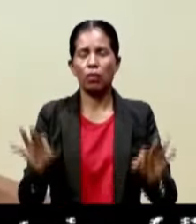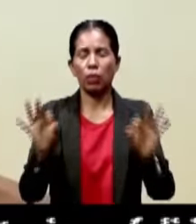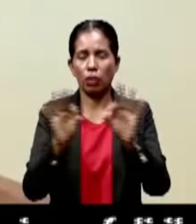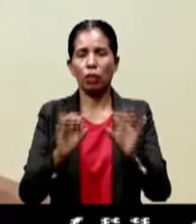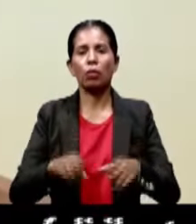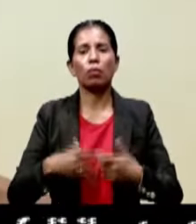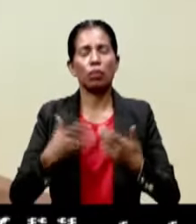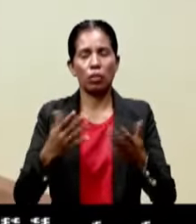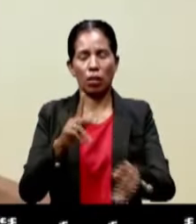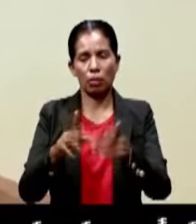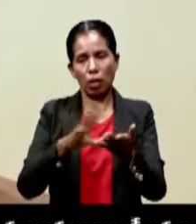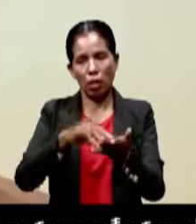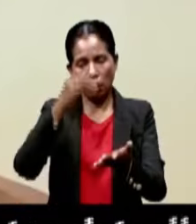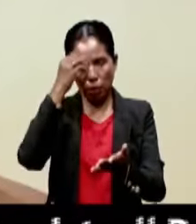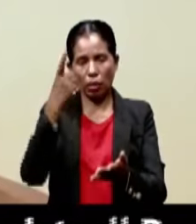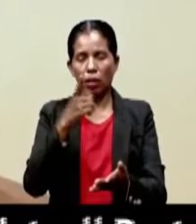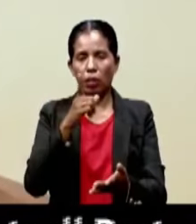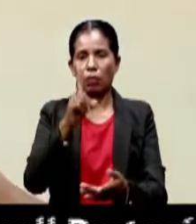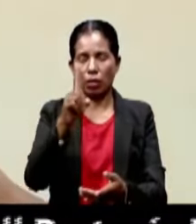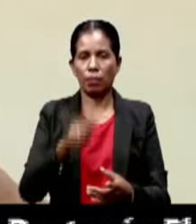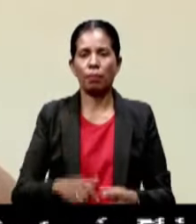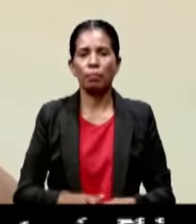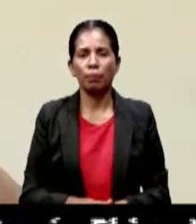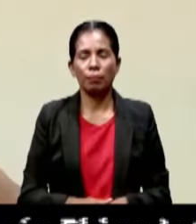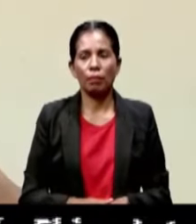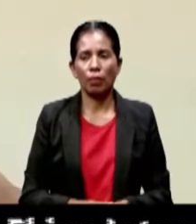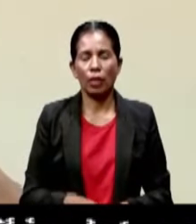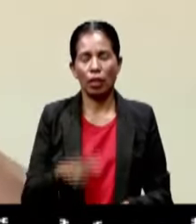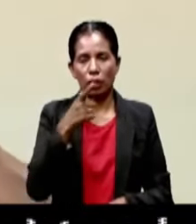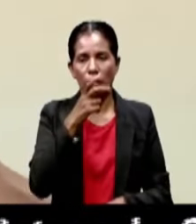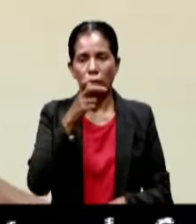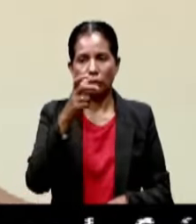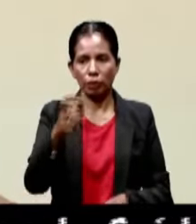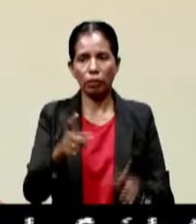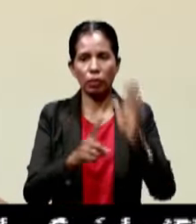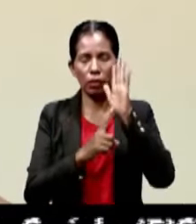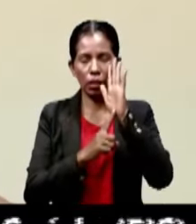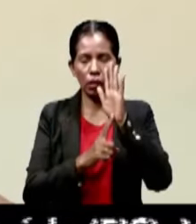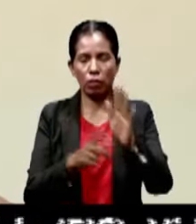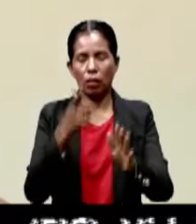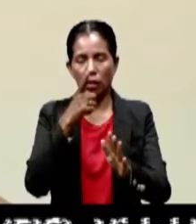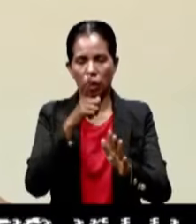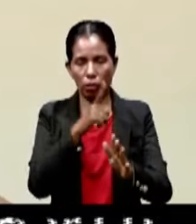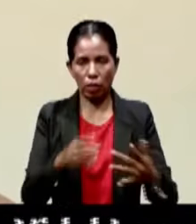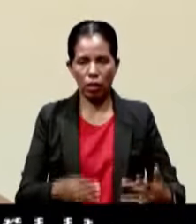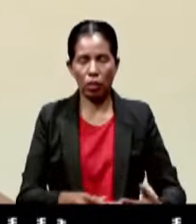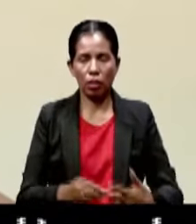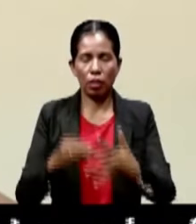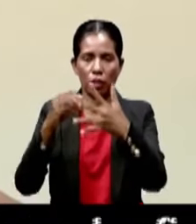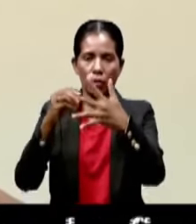ensa é uma aprende ler ainda. Liam português até sair liam oficial lá